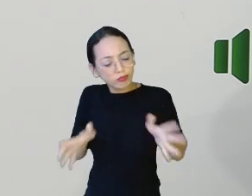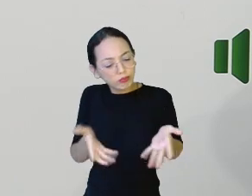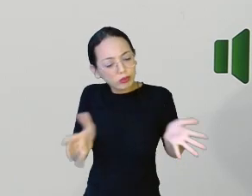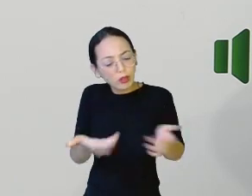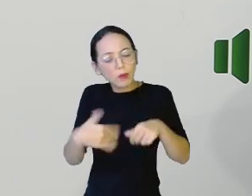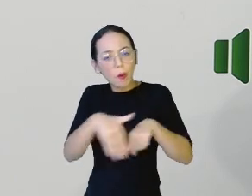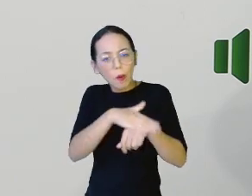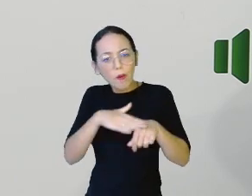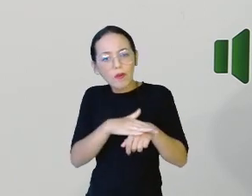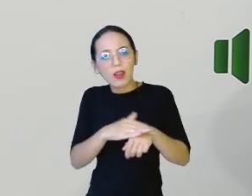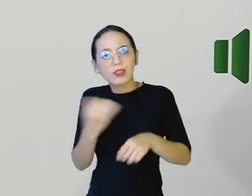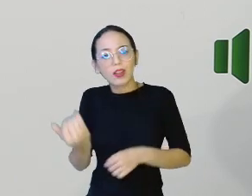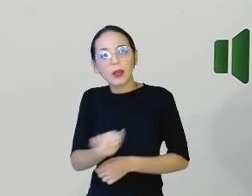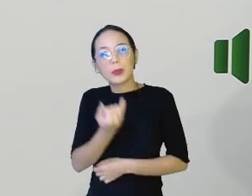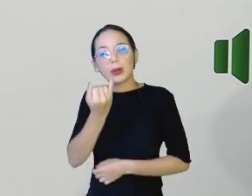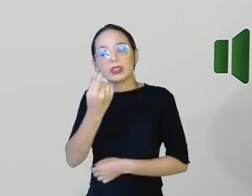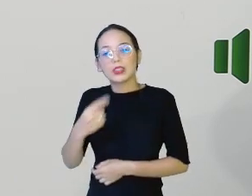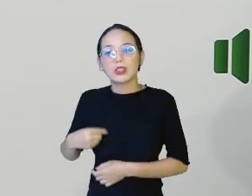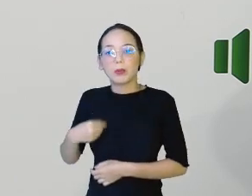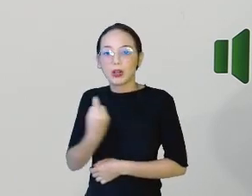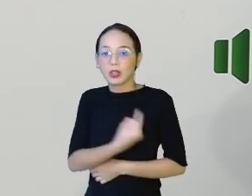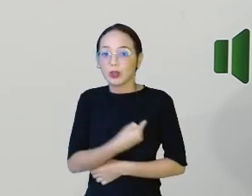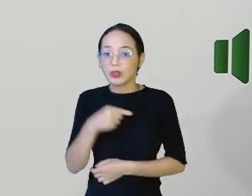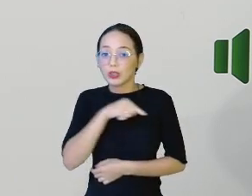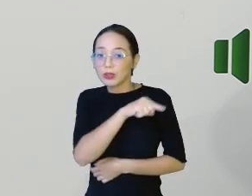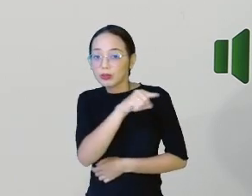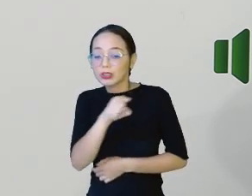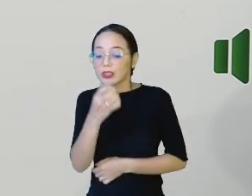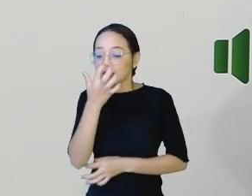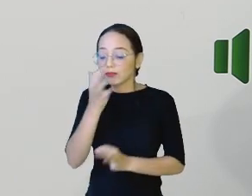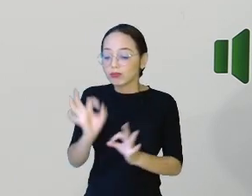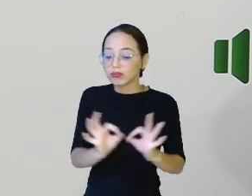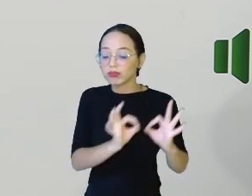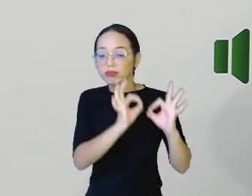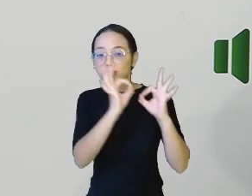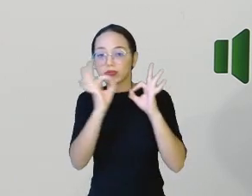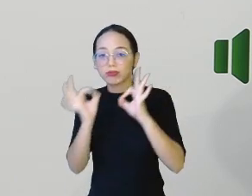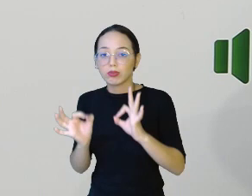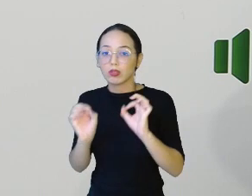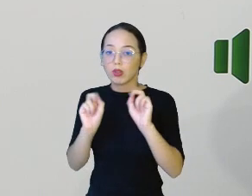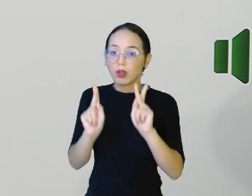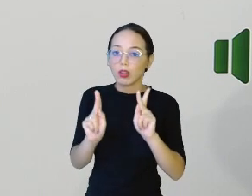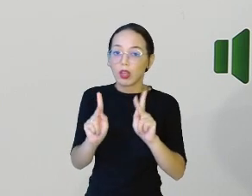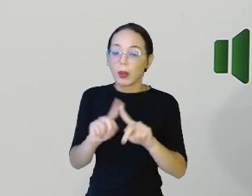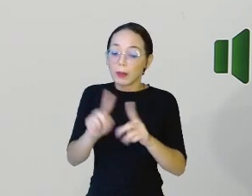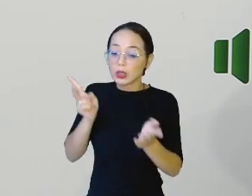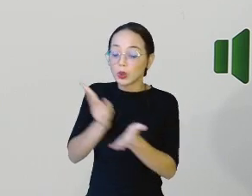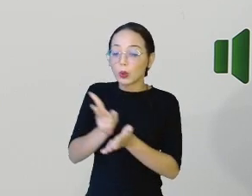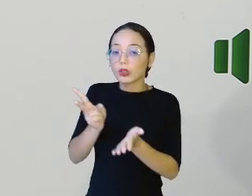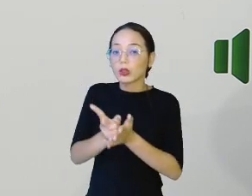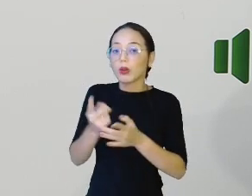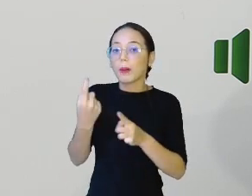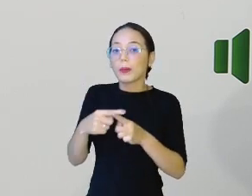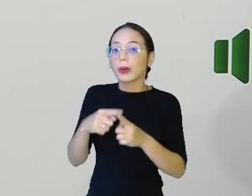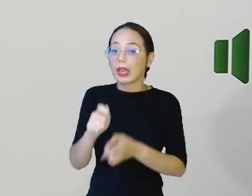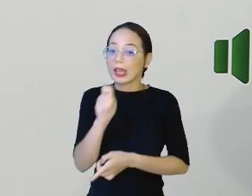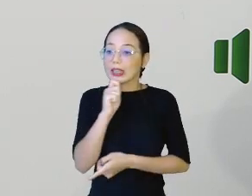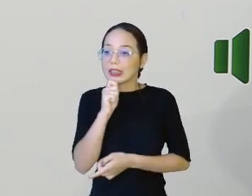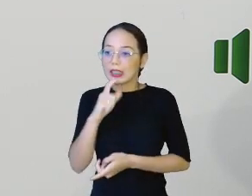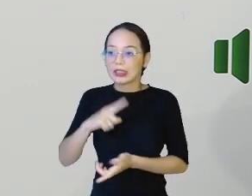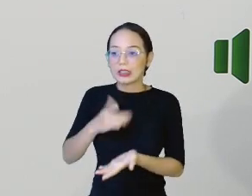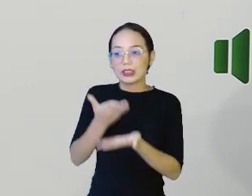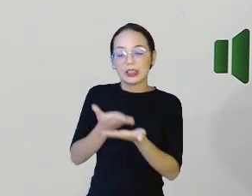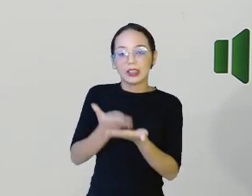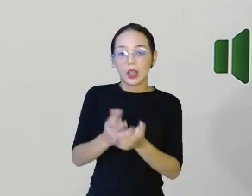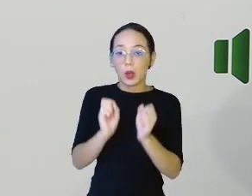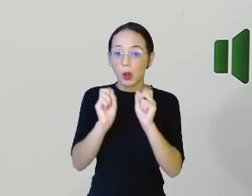com ele. É muito importante para a gente que vocês aí estejam assistindo. Mas não sai daí, porque as aulas ainda